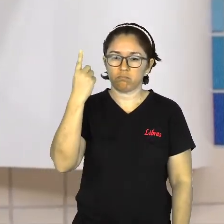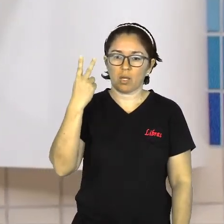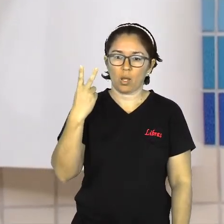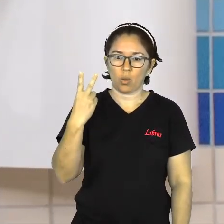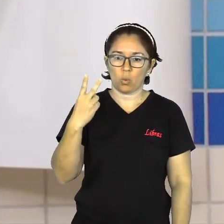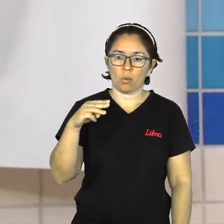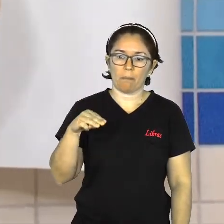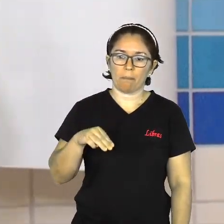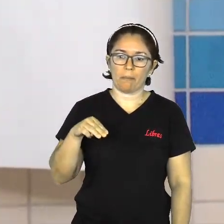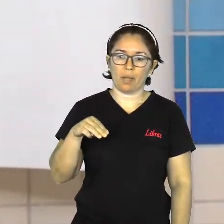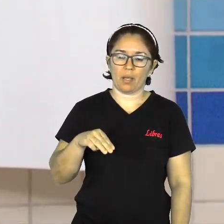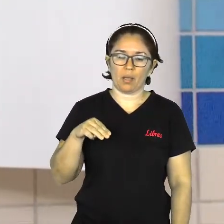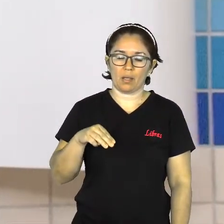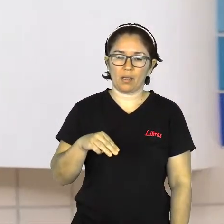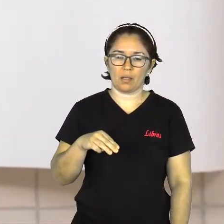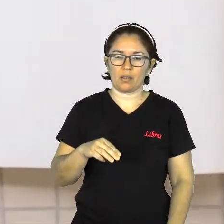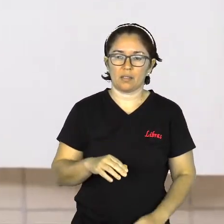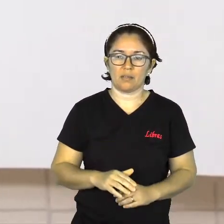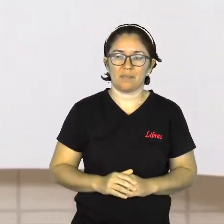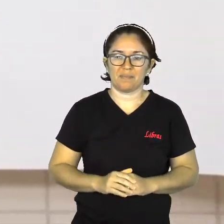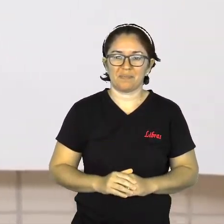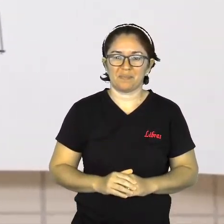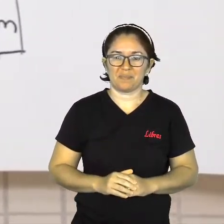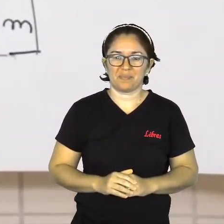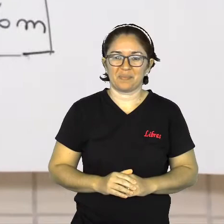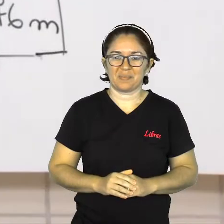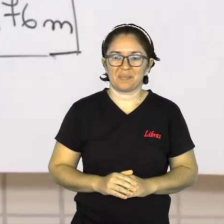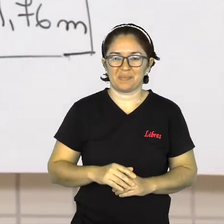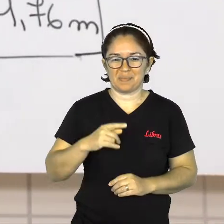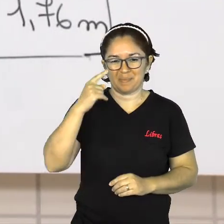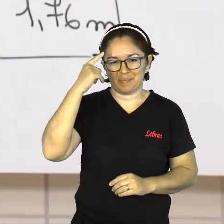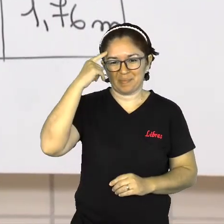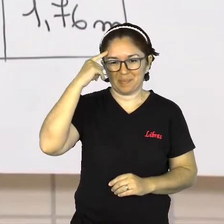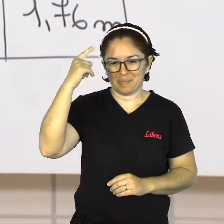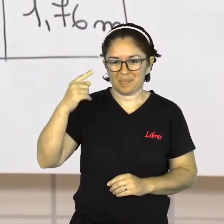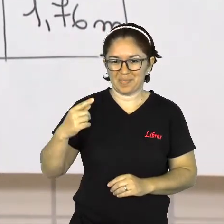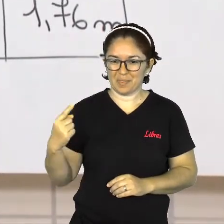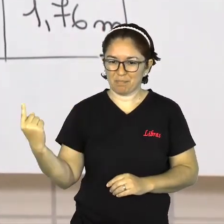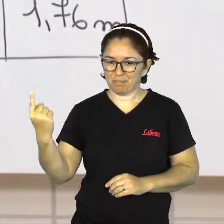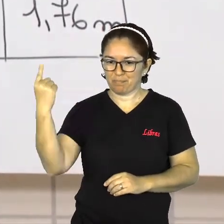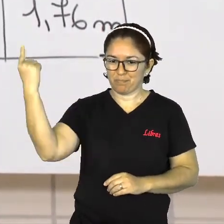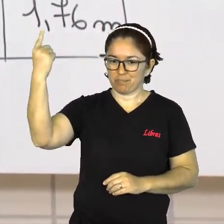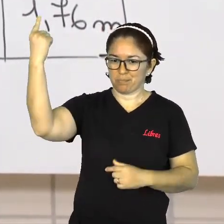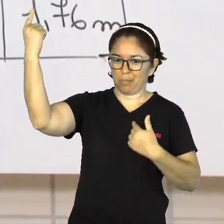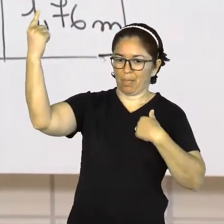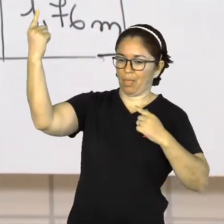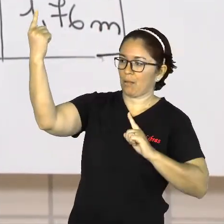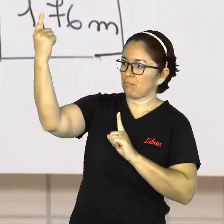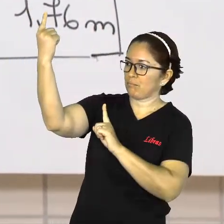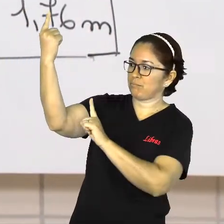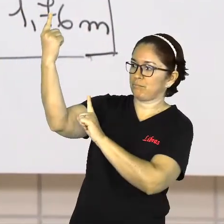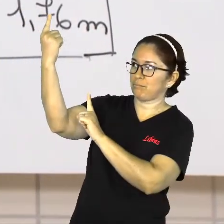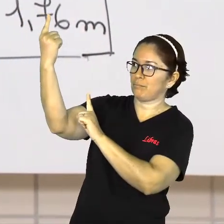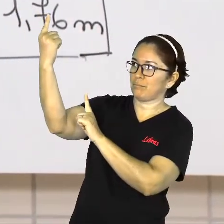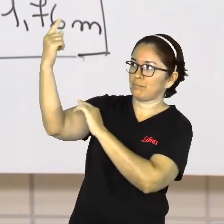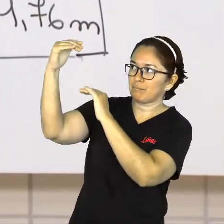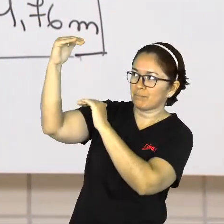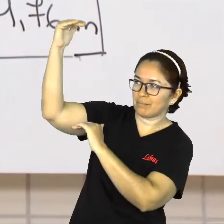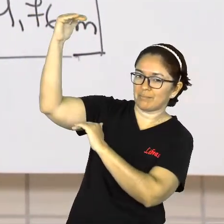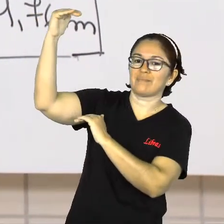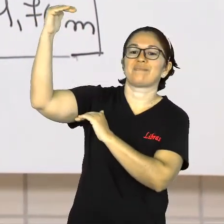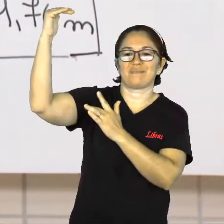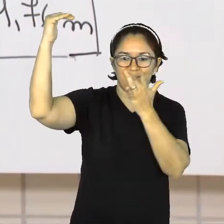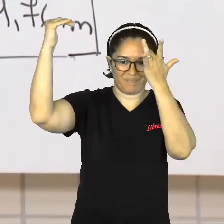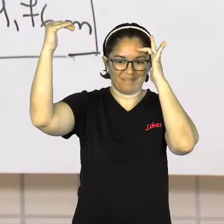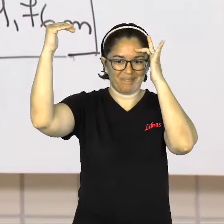Eu acho que a professora ficava na cintura do Bruno. E agora que eu descobri quem que é o mais